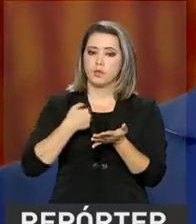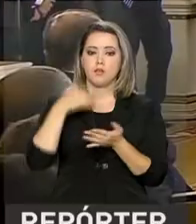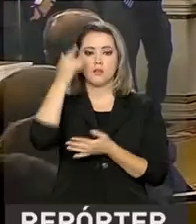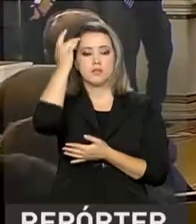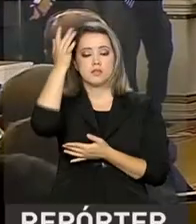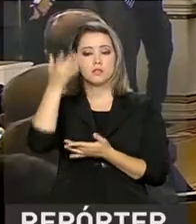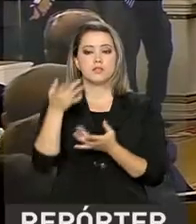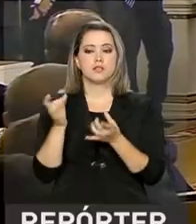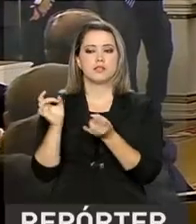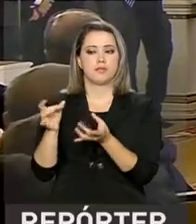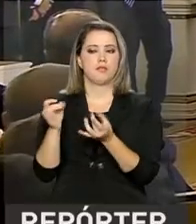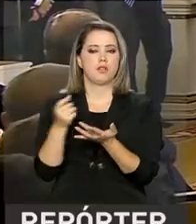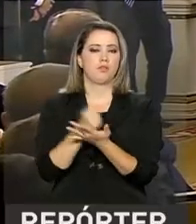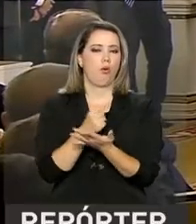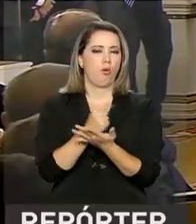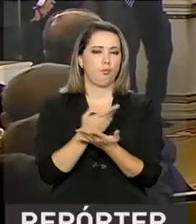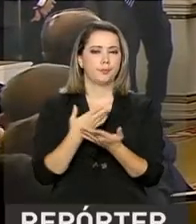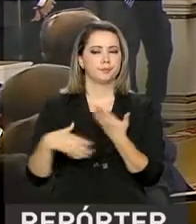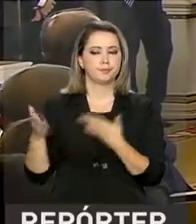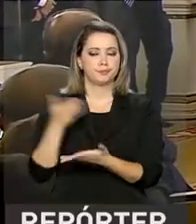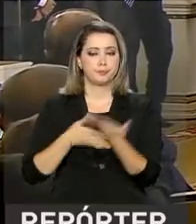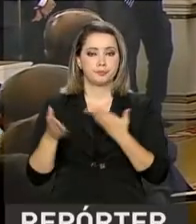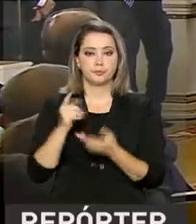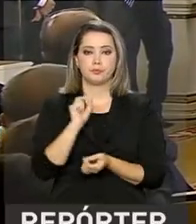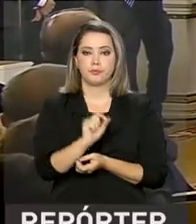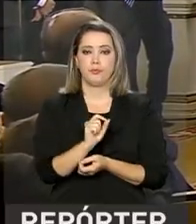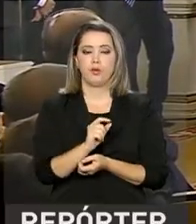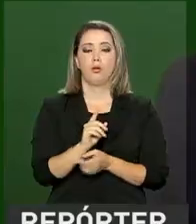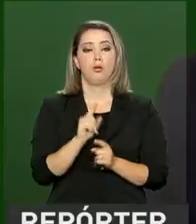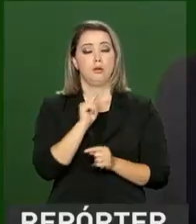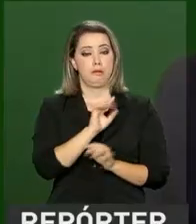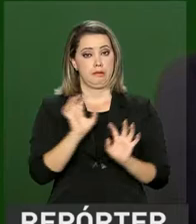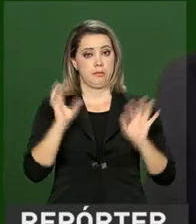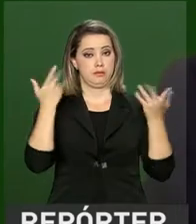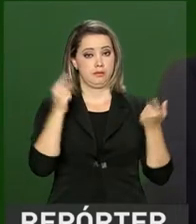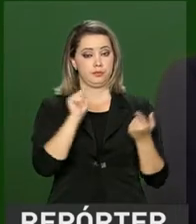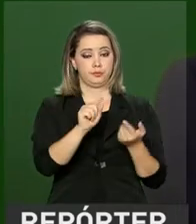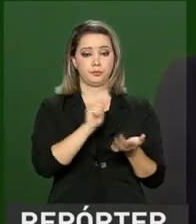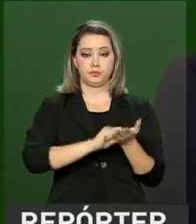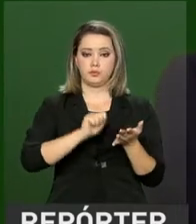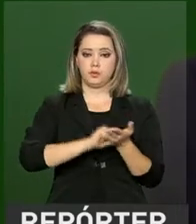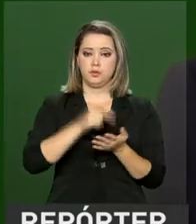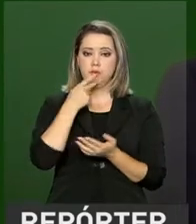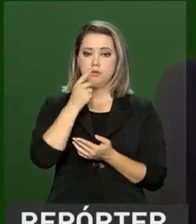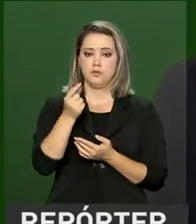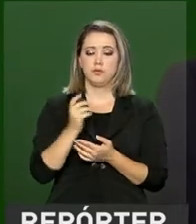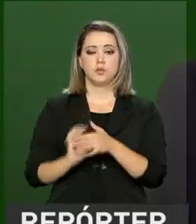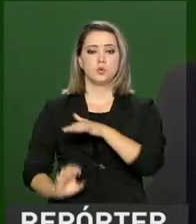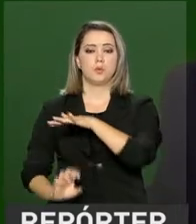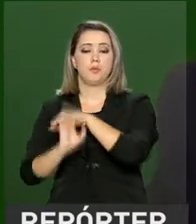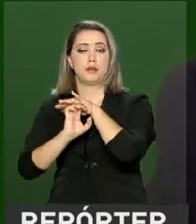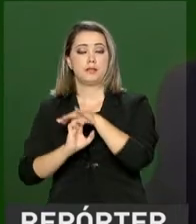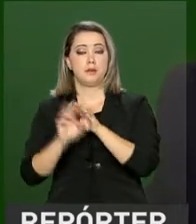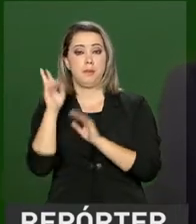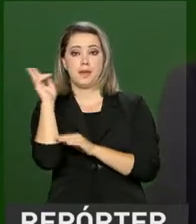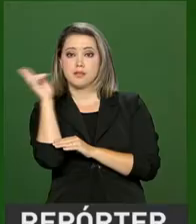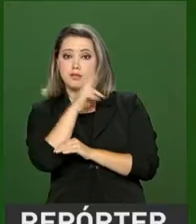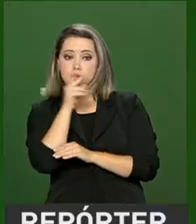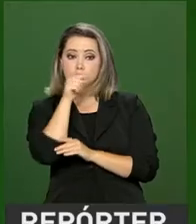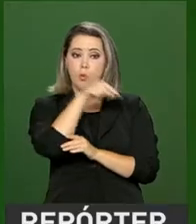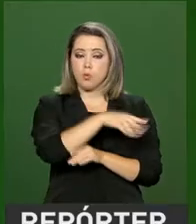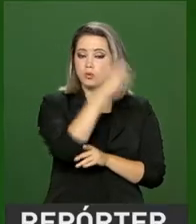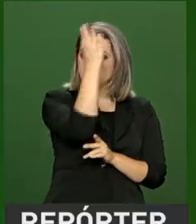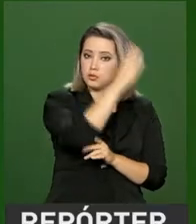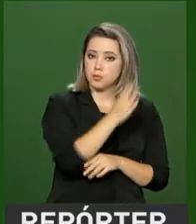comércio na cerimônia de assinatura dos atos o presidente vladimir putin falou sobre os investimentos no brasil que segundo ele acumula